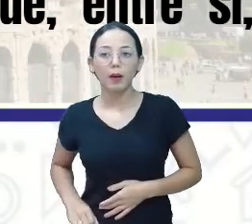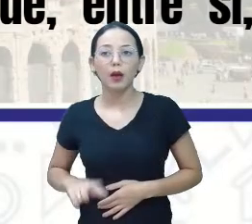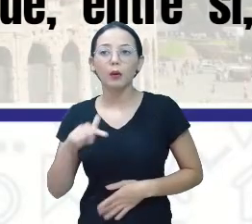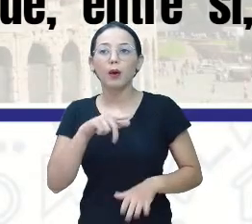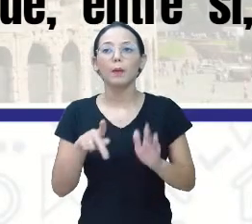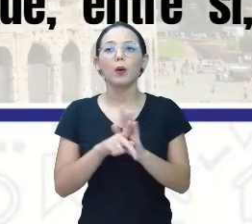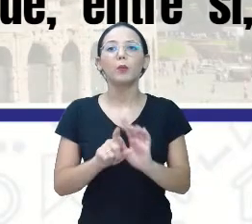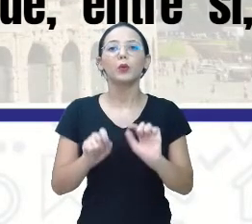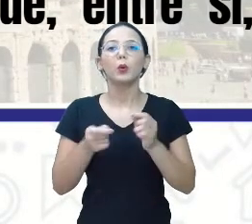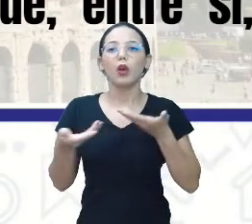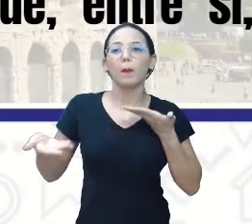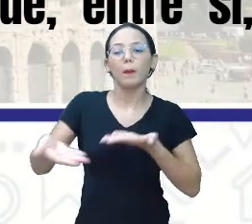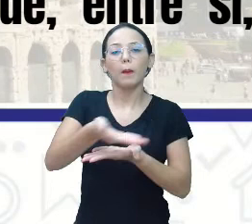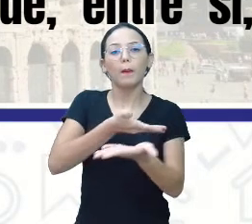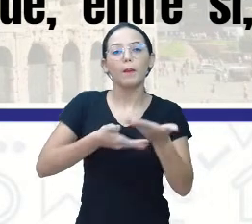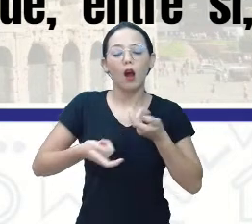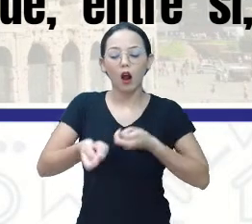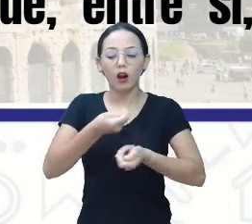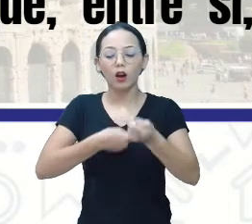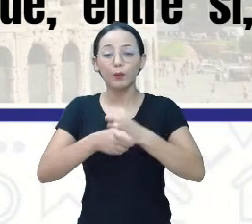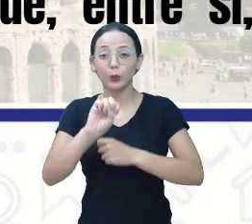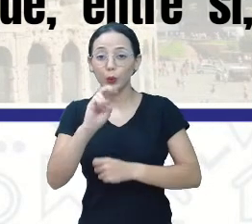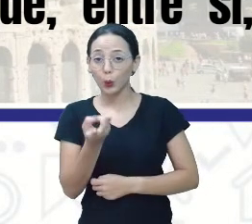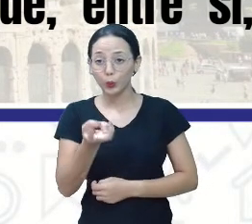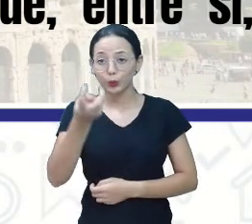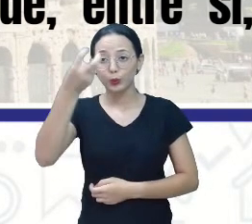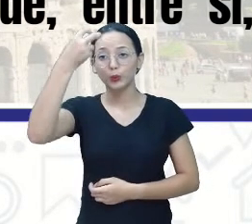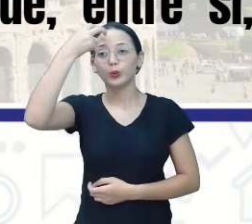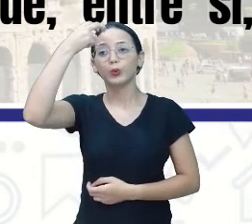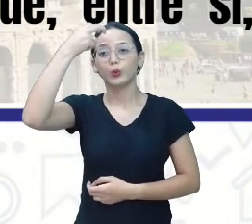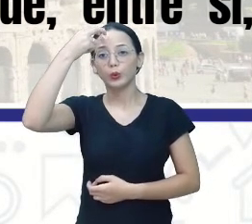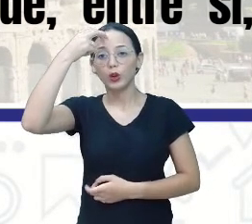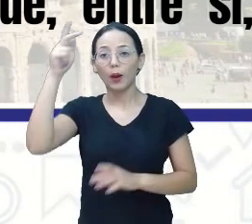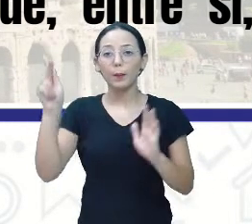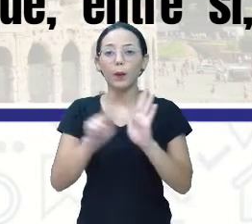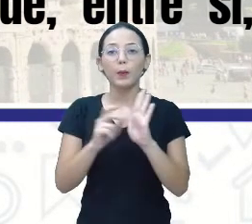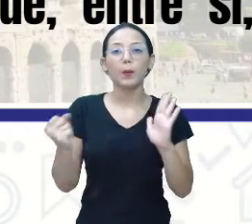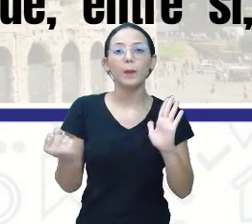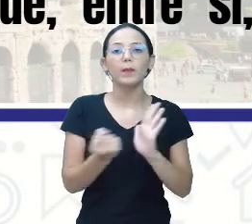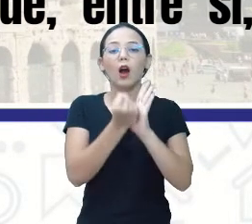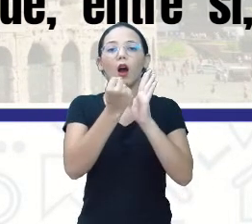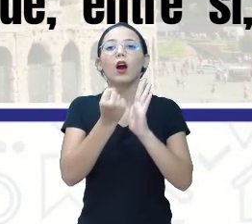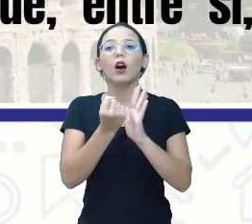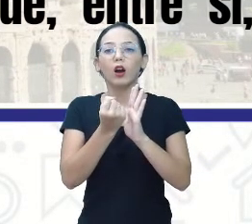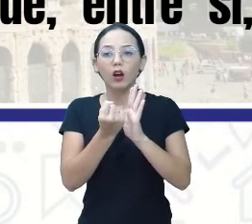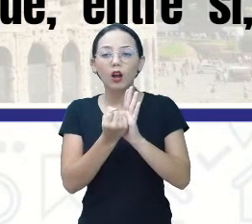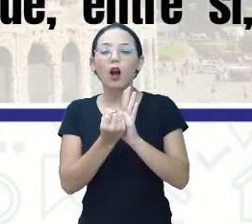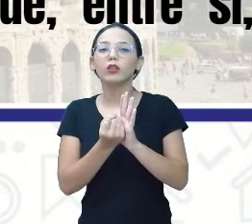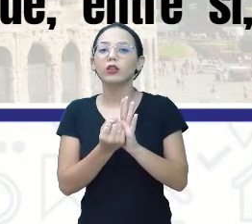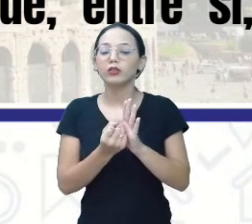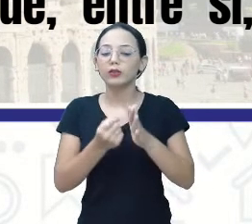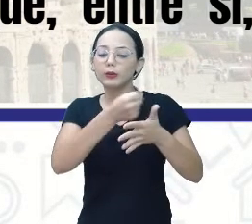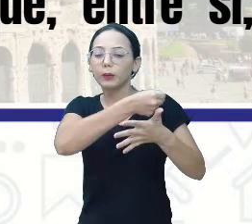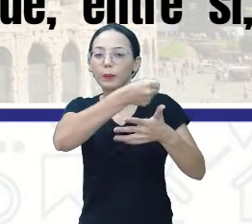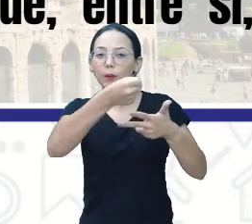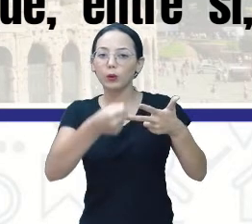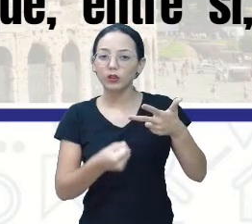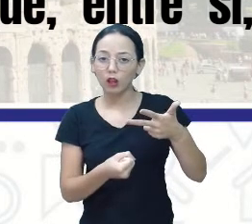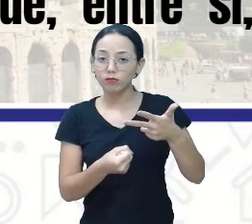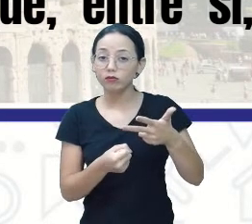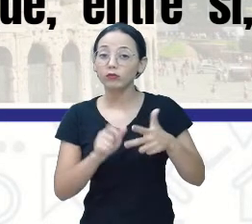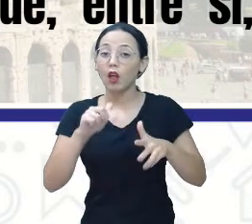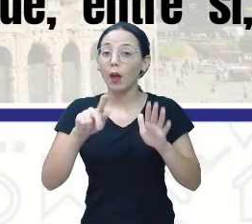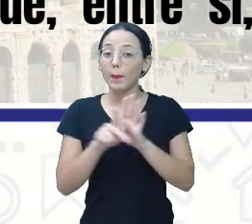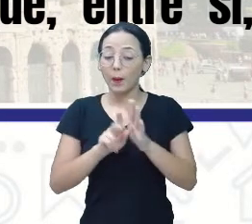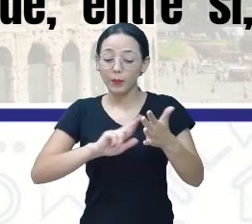cunhar relações econômicas ou culturais supostamente marcadas por fortes disparidades de poder.